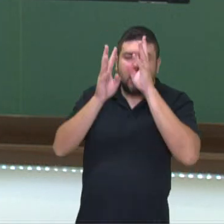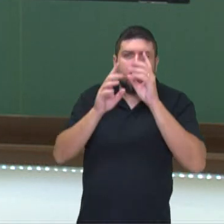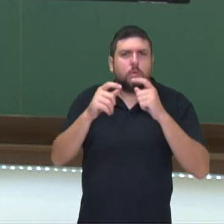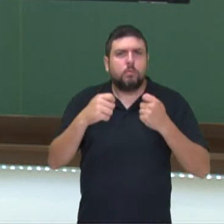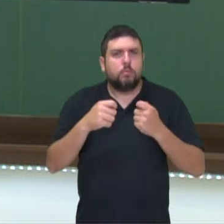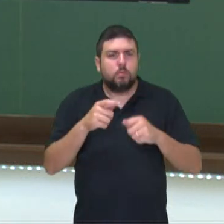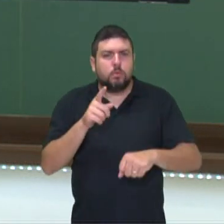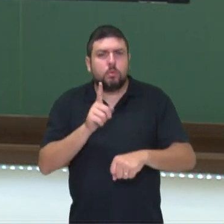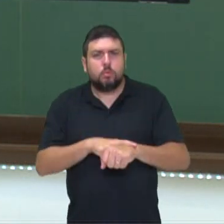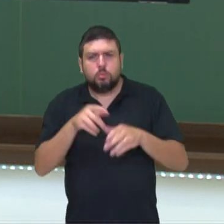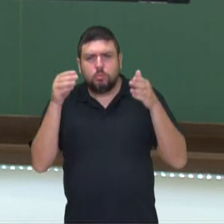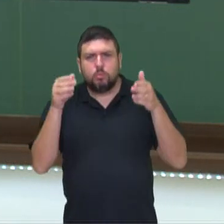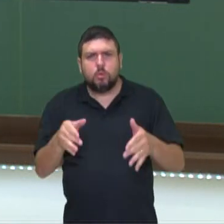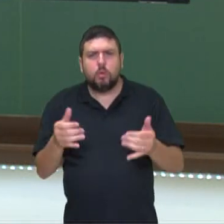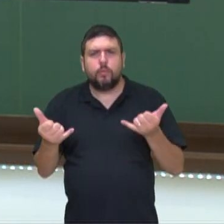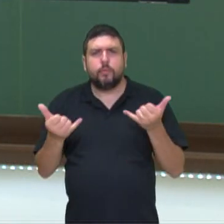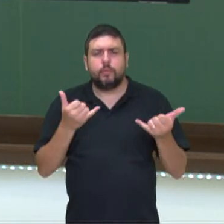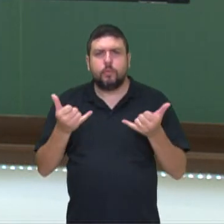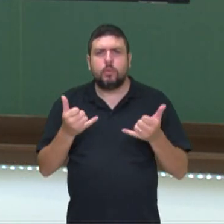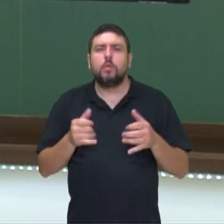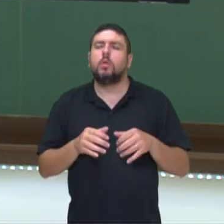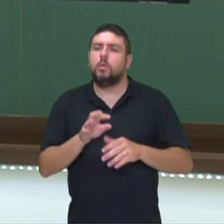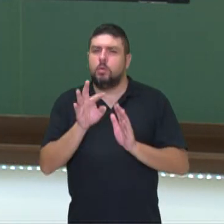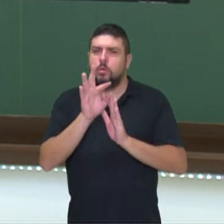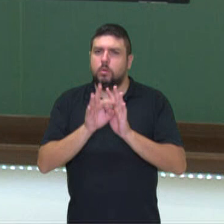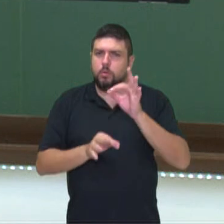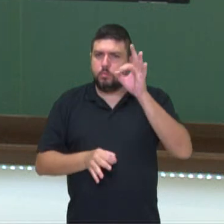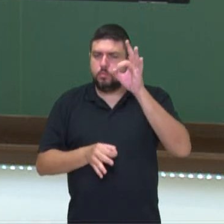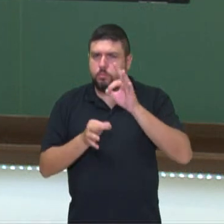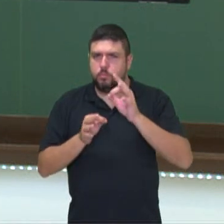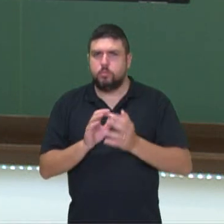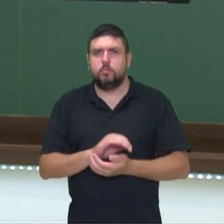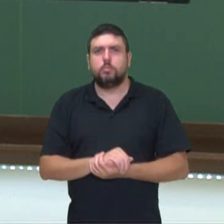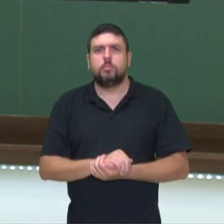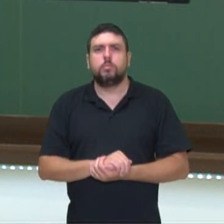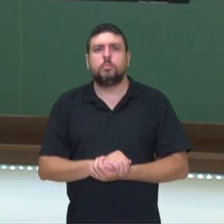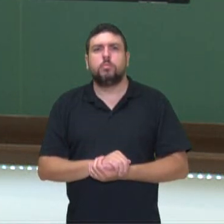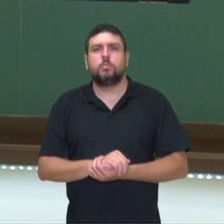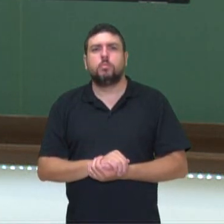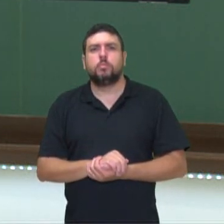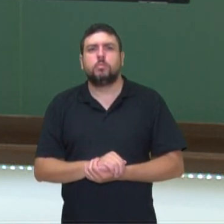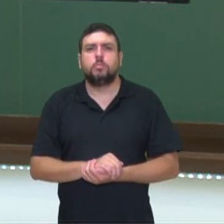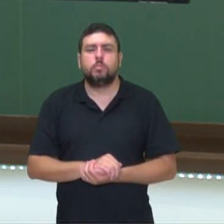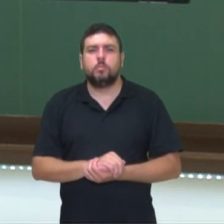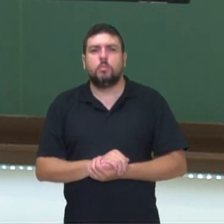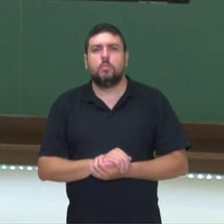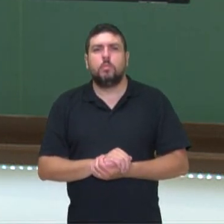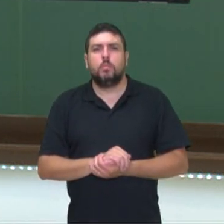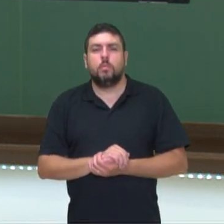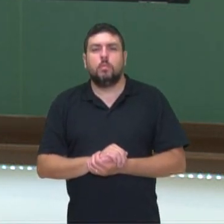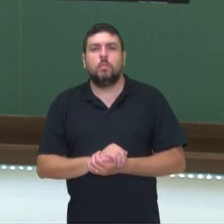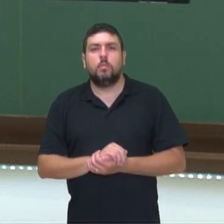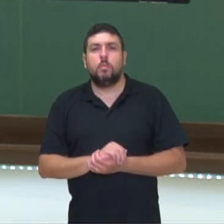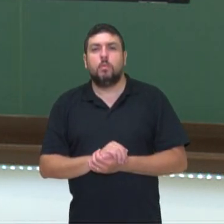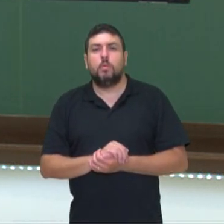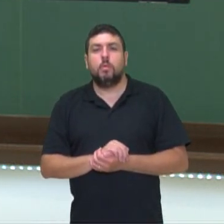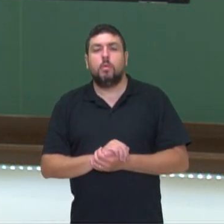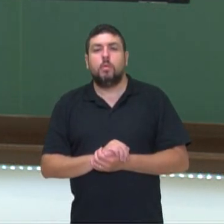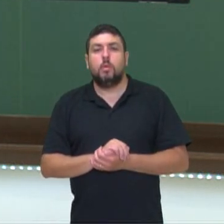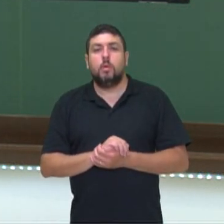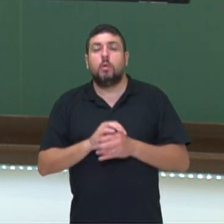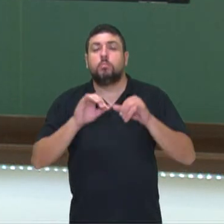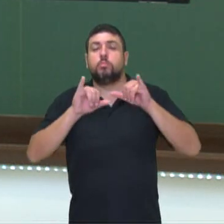informação. Então, sim, é um texto curto, claro, objetivo. A notícia sempre estará também em